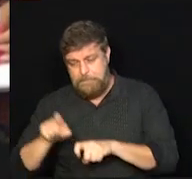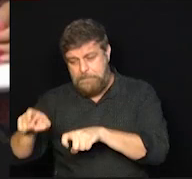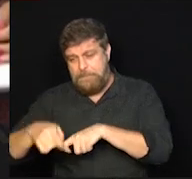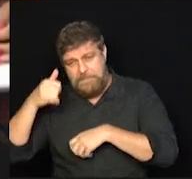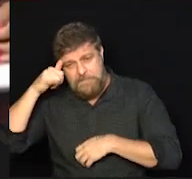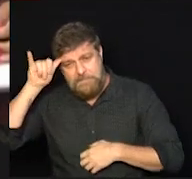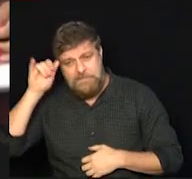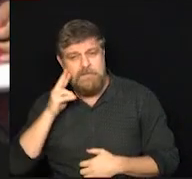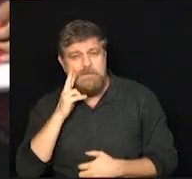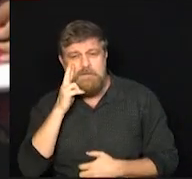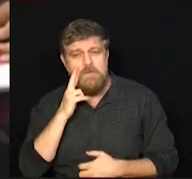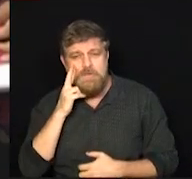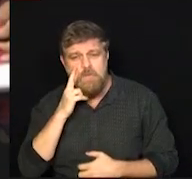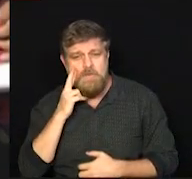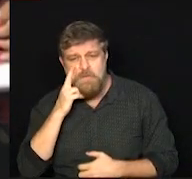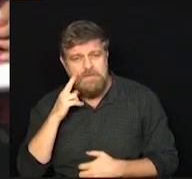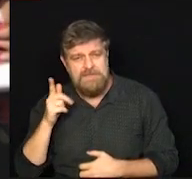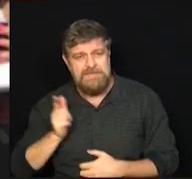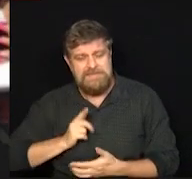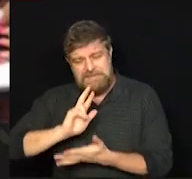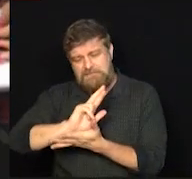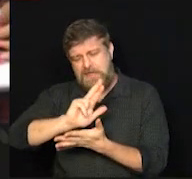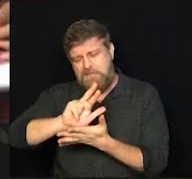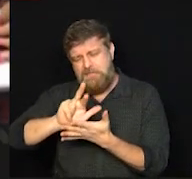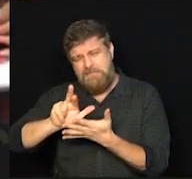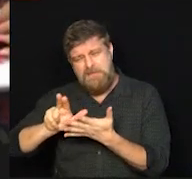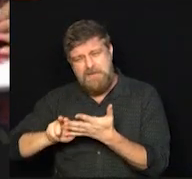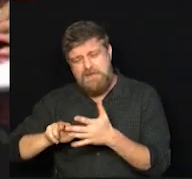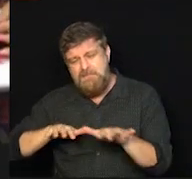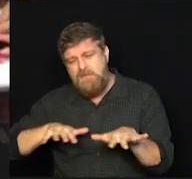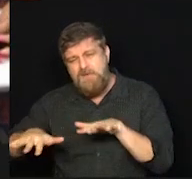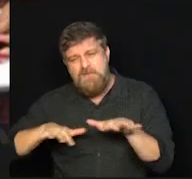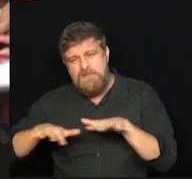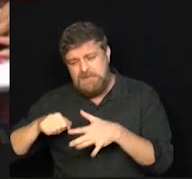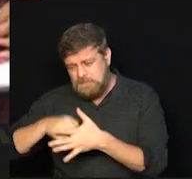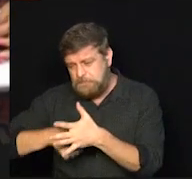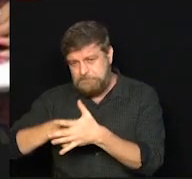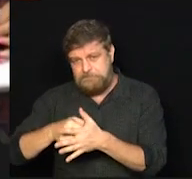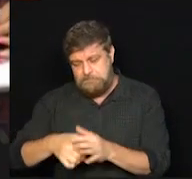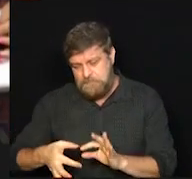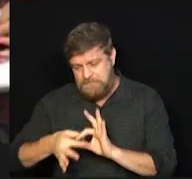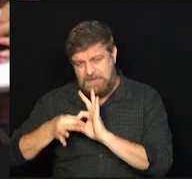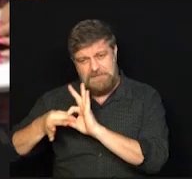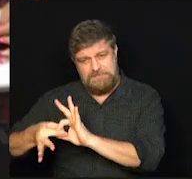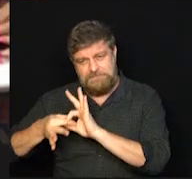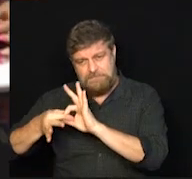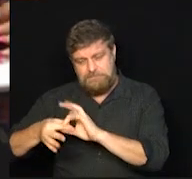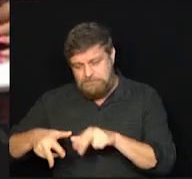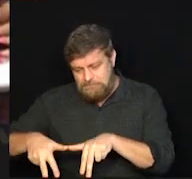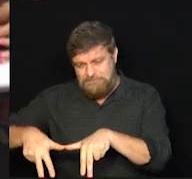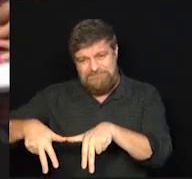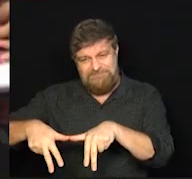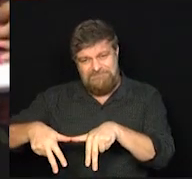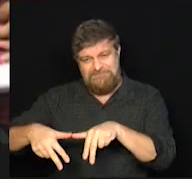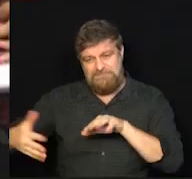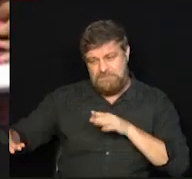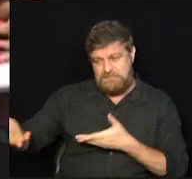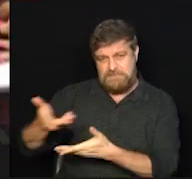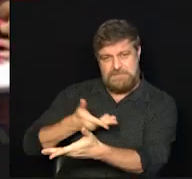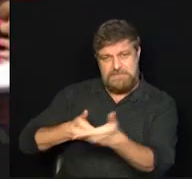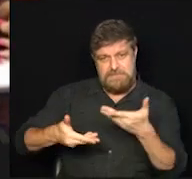Roseira em diálogo com diversos movimentos segurando a mão e aprendendo com todos os espaços